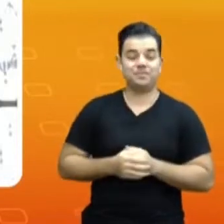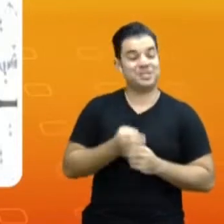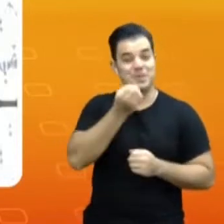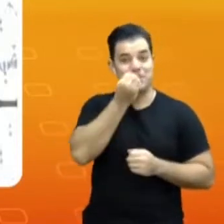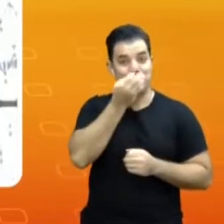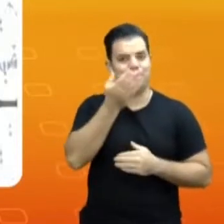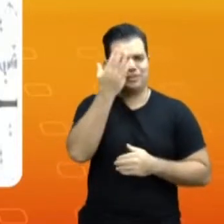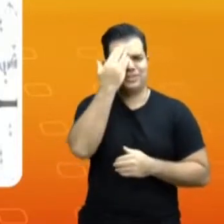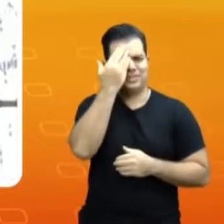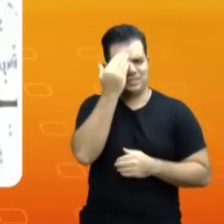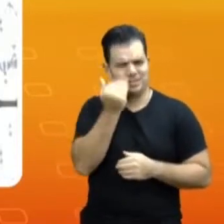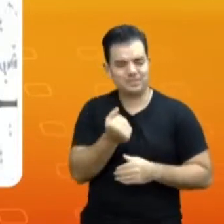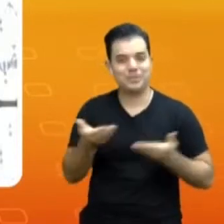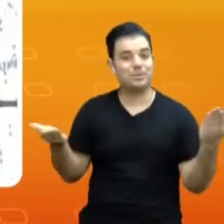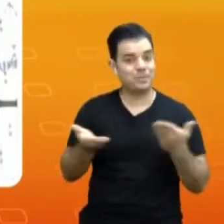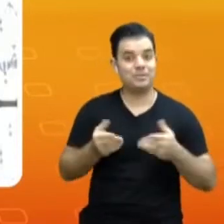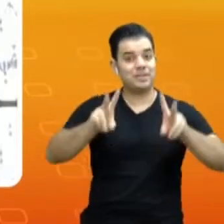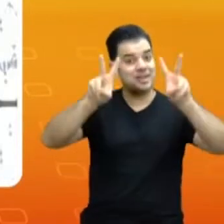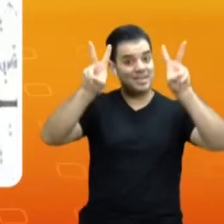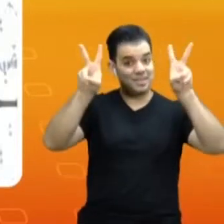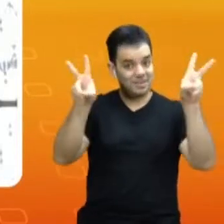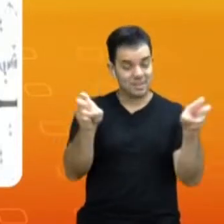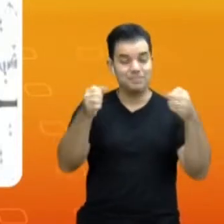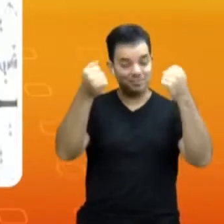como todo mundo já sabe, né, o tema